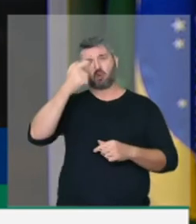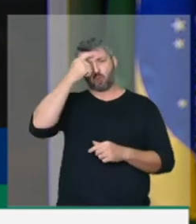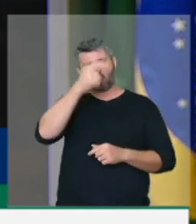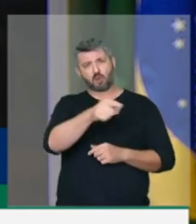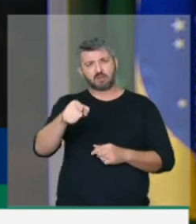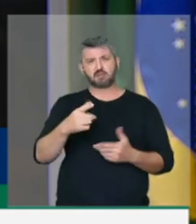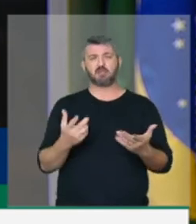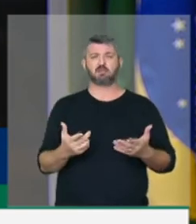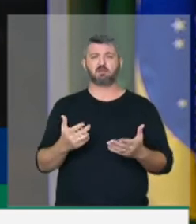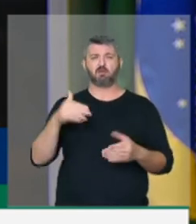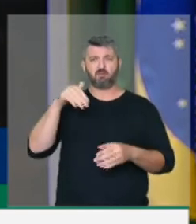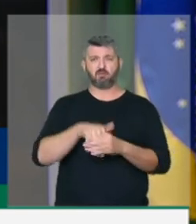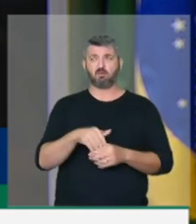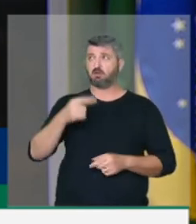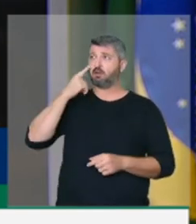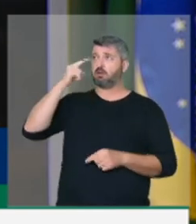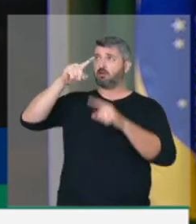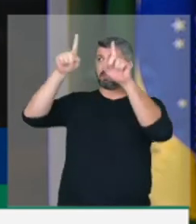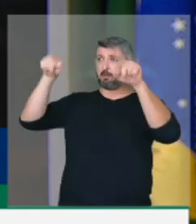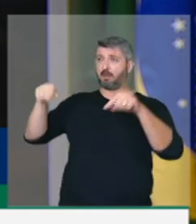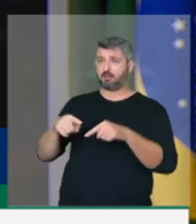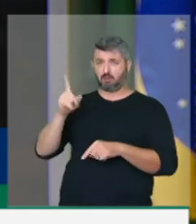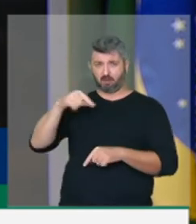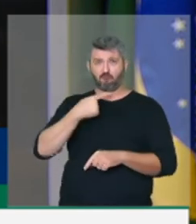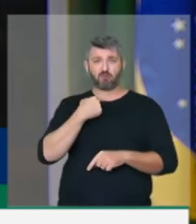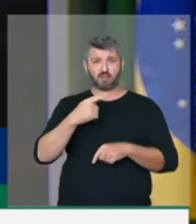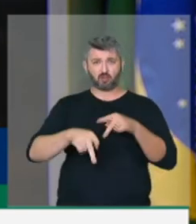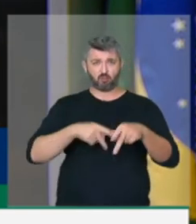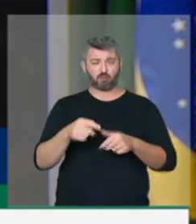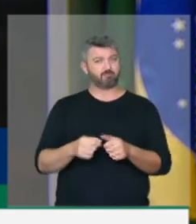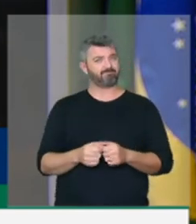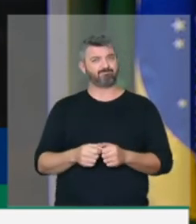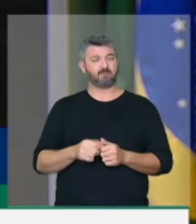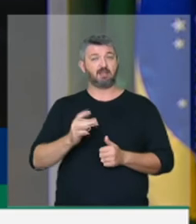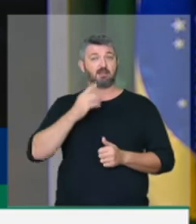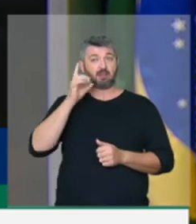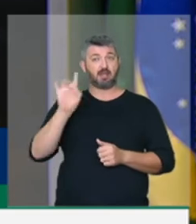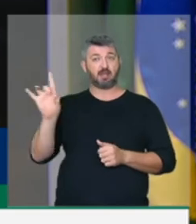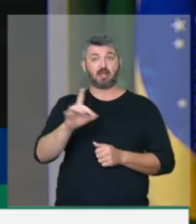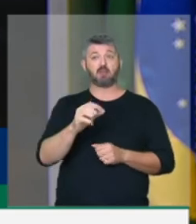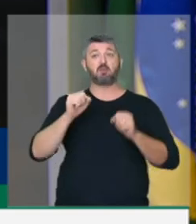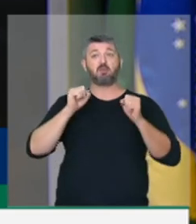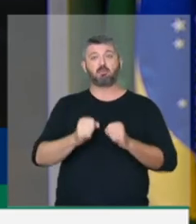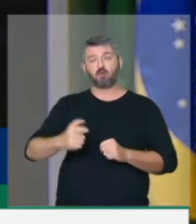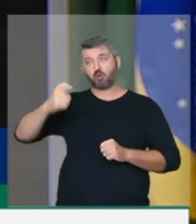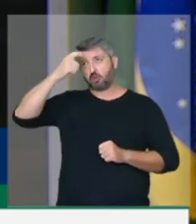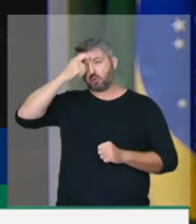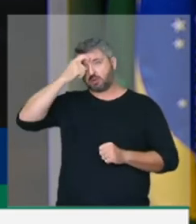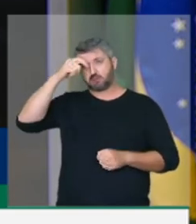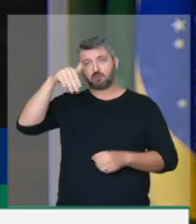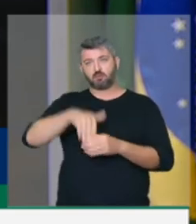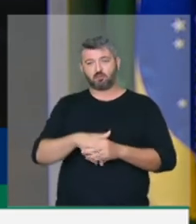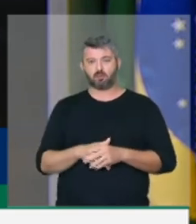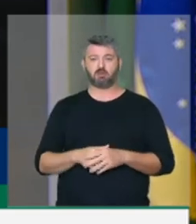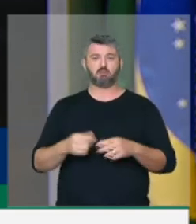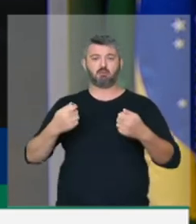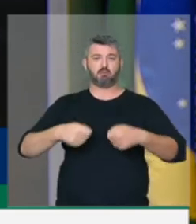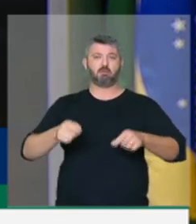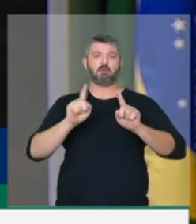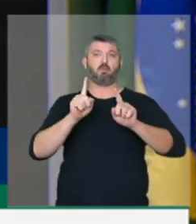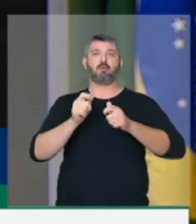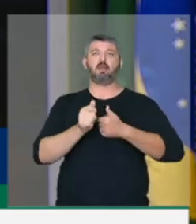consciências. Aquele painel não representa a vontade popular. Cada um dos deputados pode votar com sua própria consciência e não